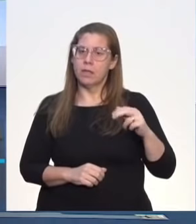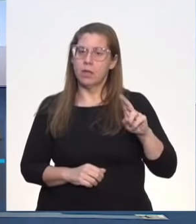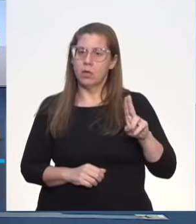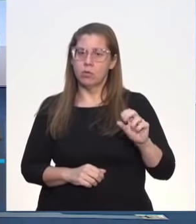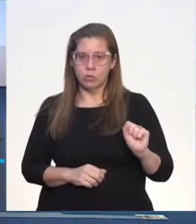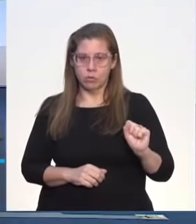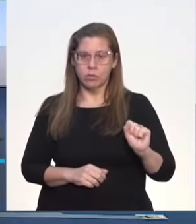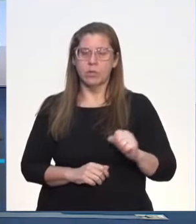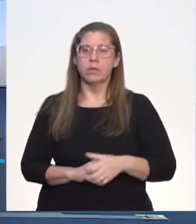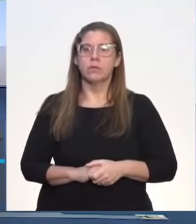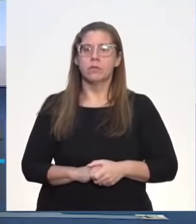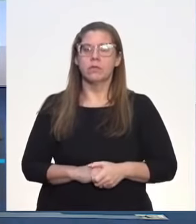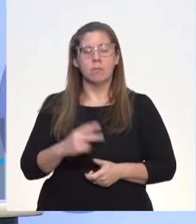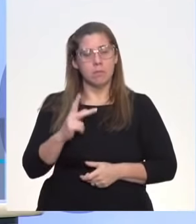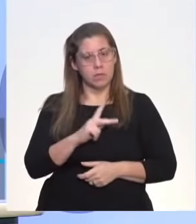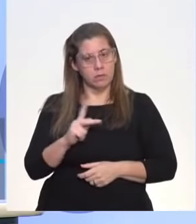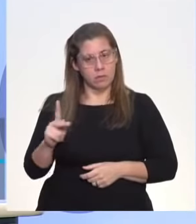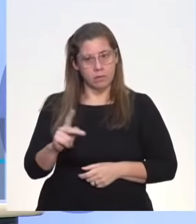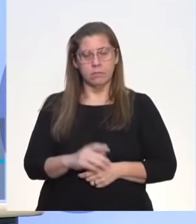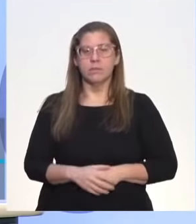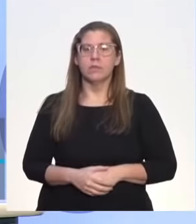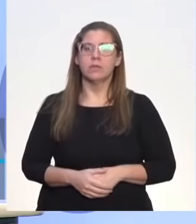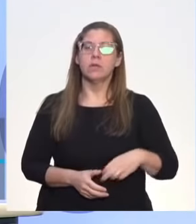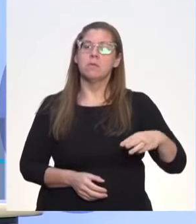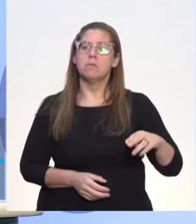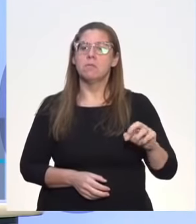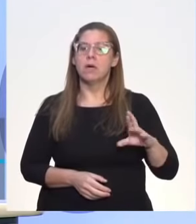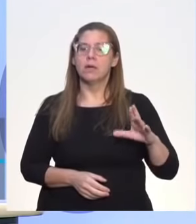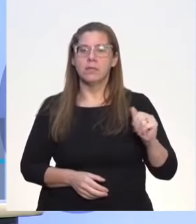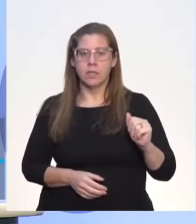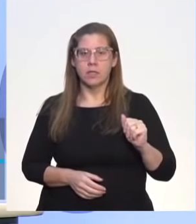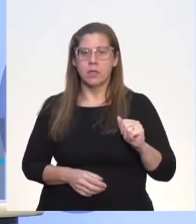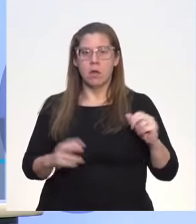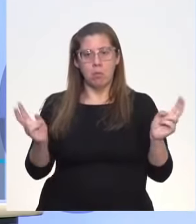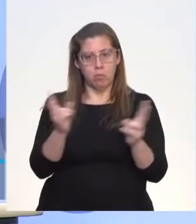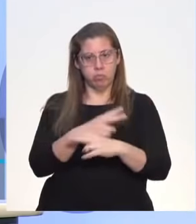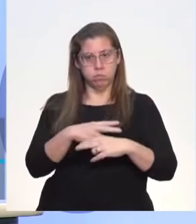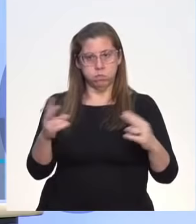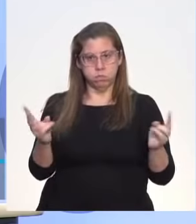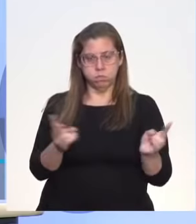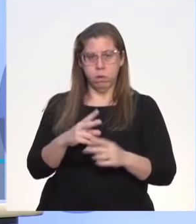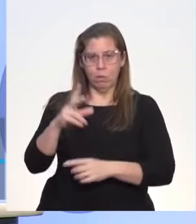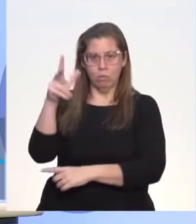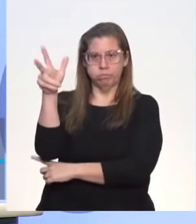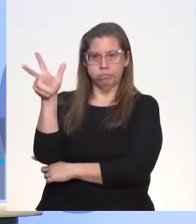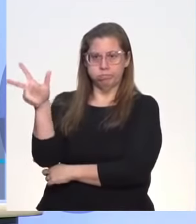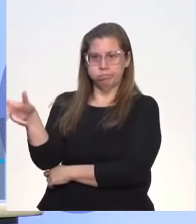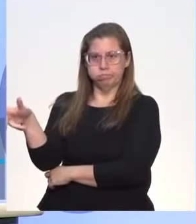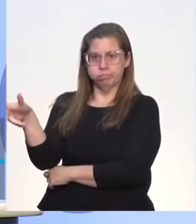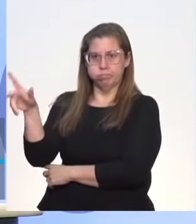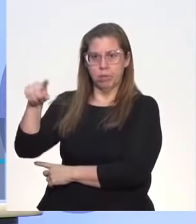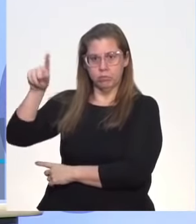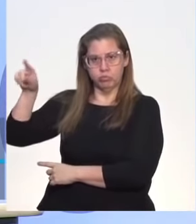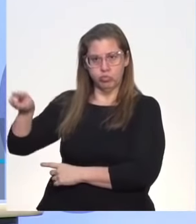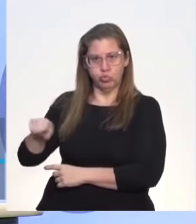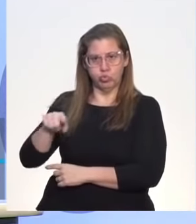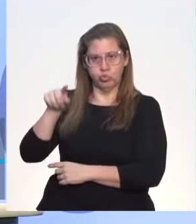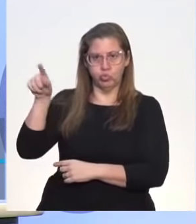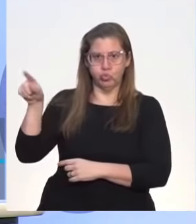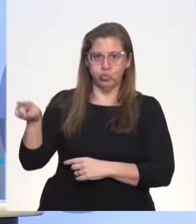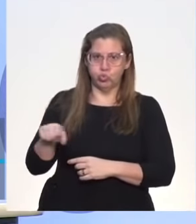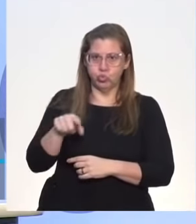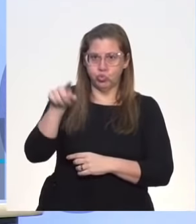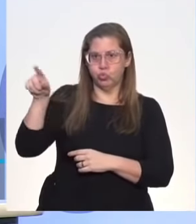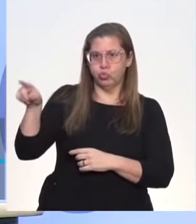falando pode falar o Mateus da professora massa Márcia falou que é para movimentar a turbina e tem uma bem grandona e matou aí